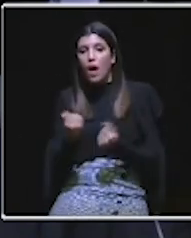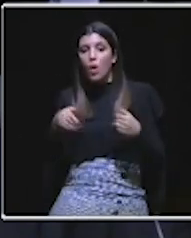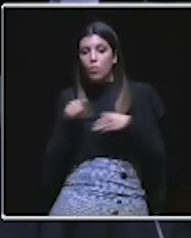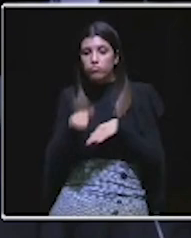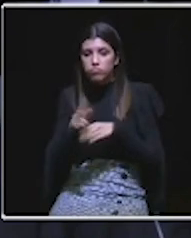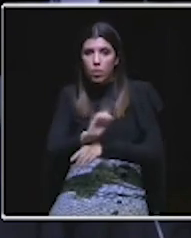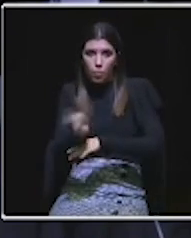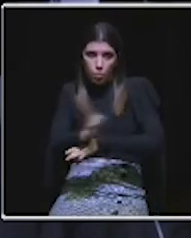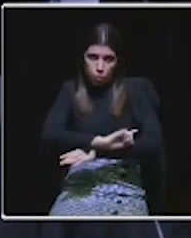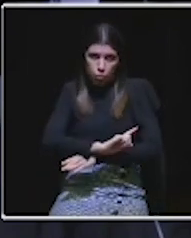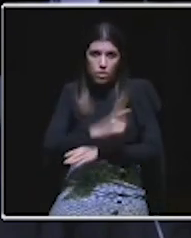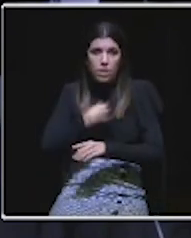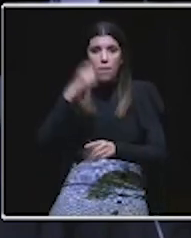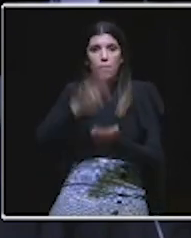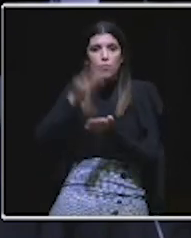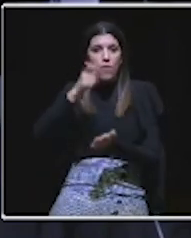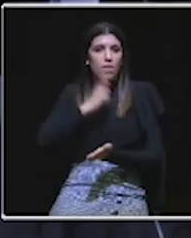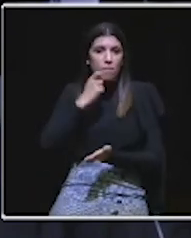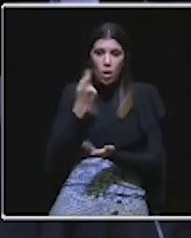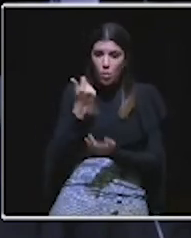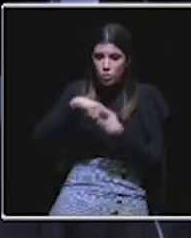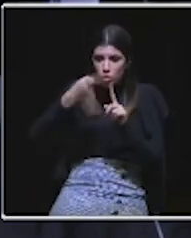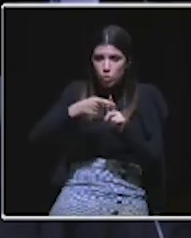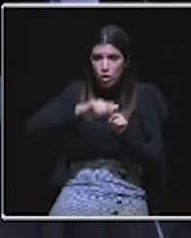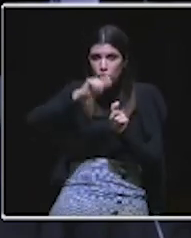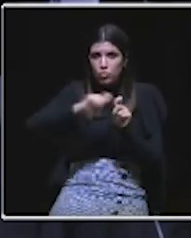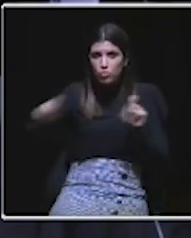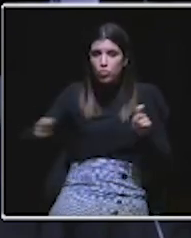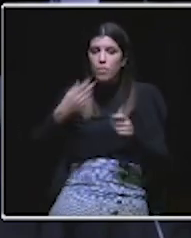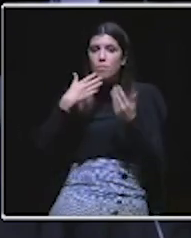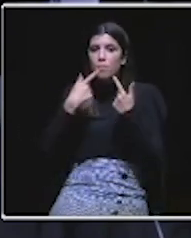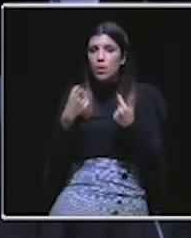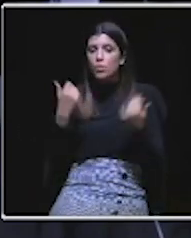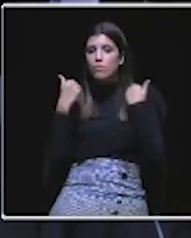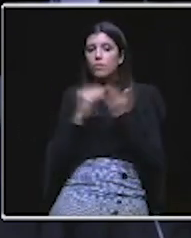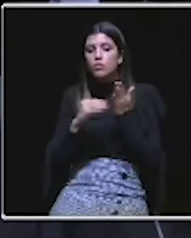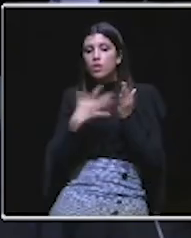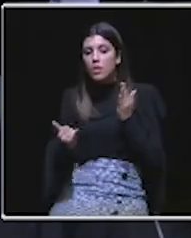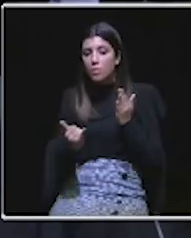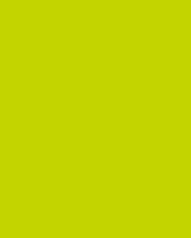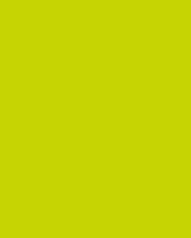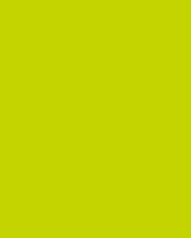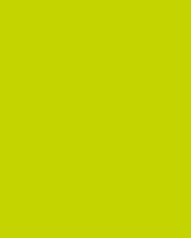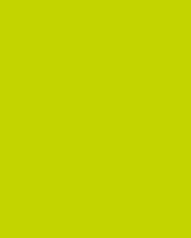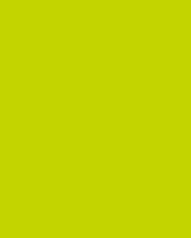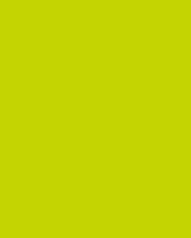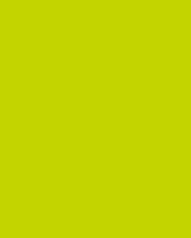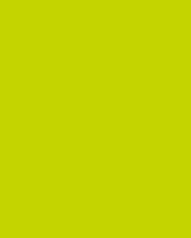há quase um ano. Gostávamos depois de saber se na próxima informação escrita teremos novidades sobre este assunto da Avenida da Liberdade.